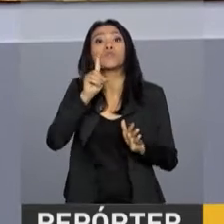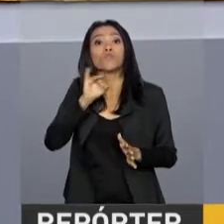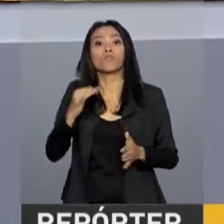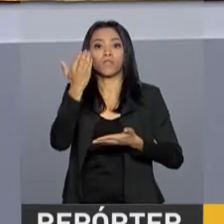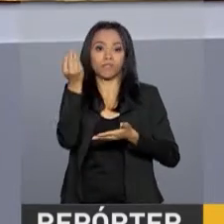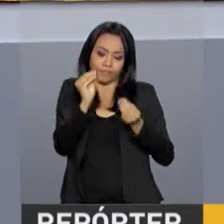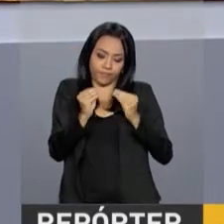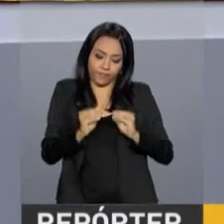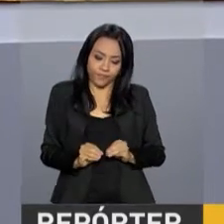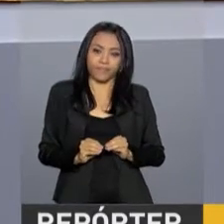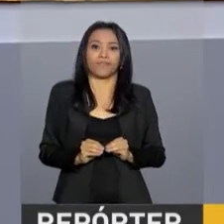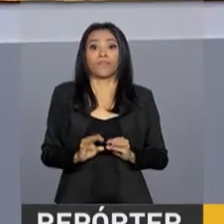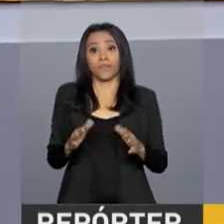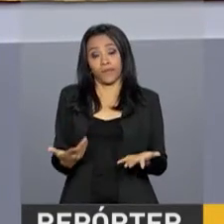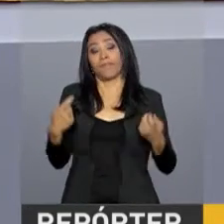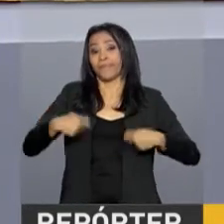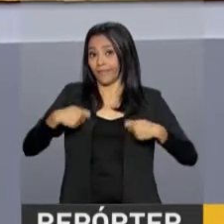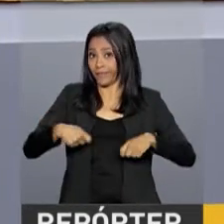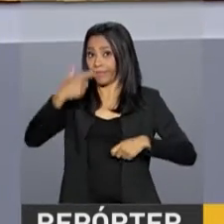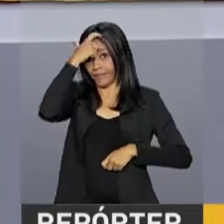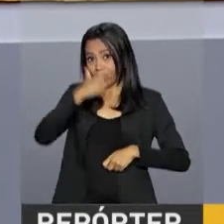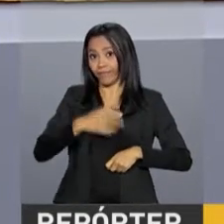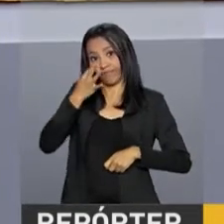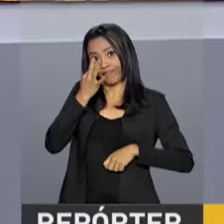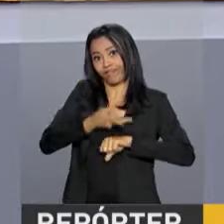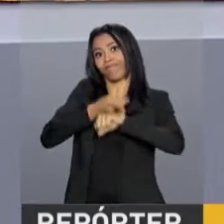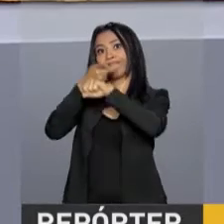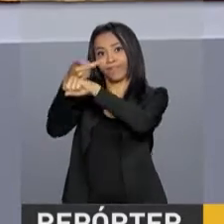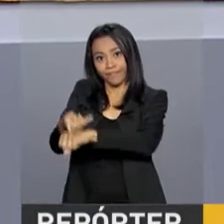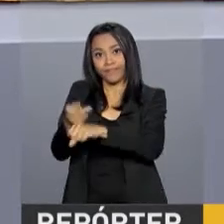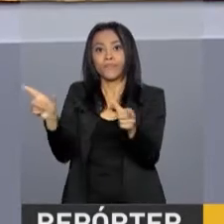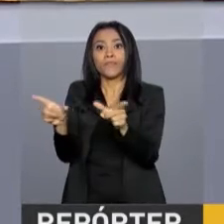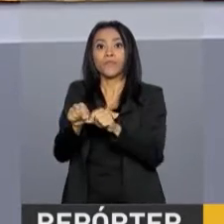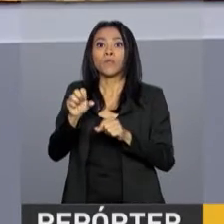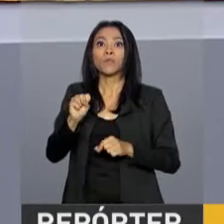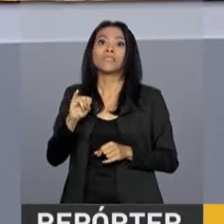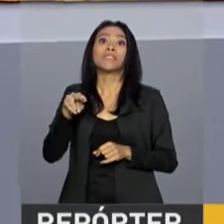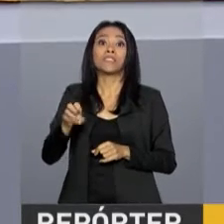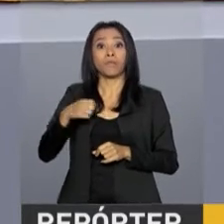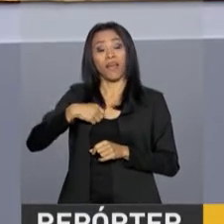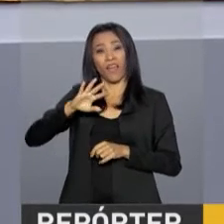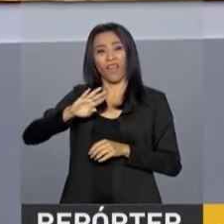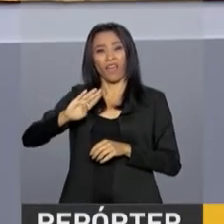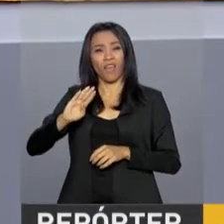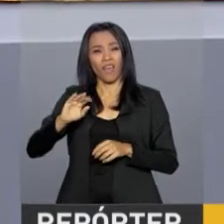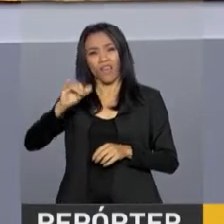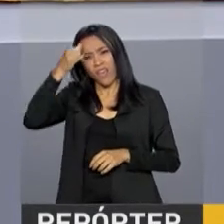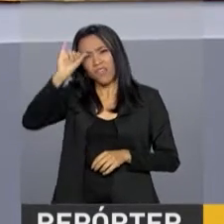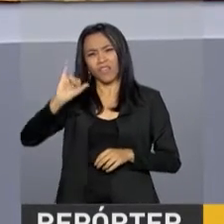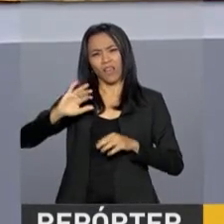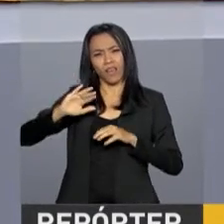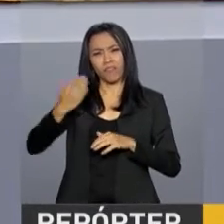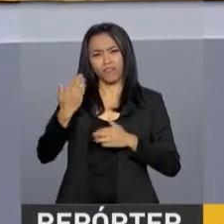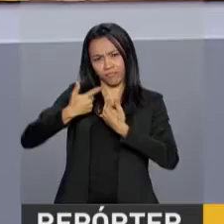o trabalhador ainda precisa comparecer a uma agência do sine pessoalmente para evitar fraudes mas o atendimento é mais rápido